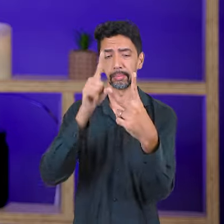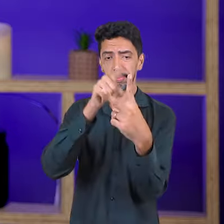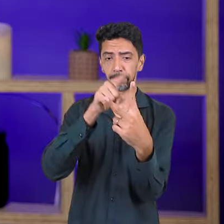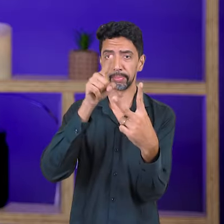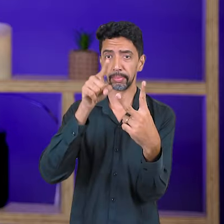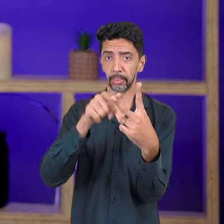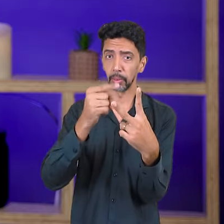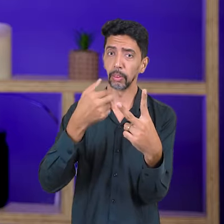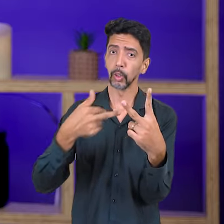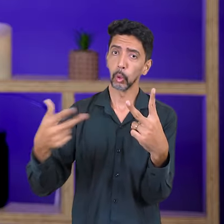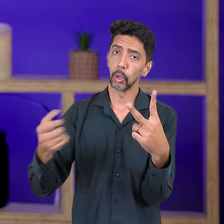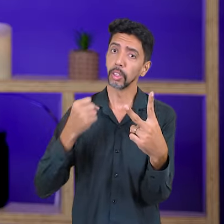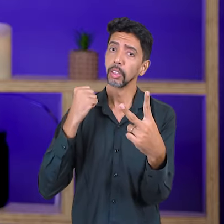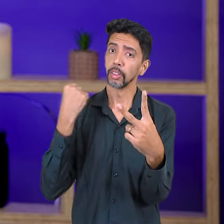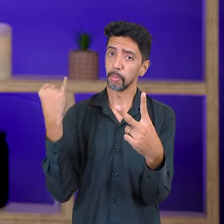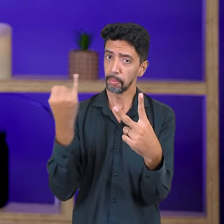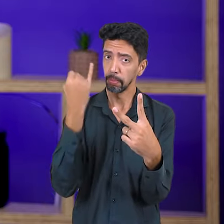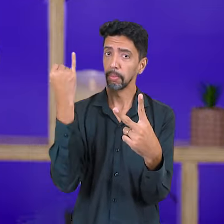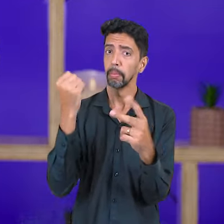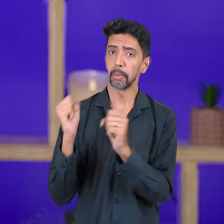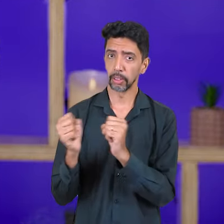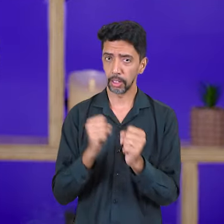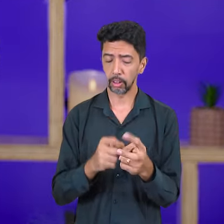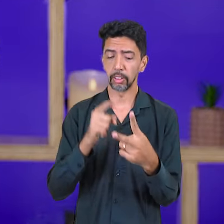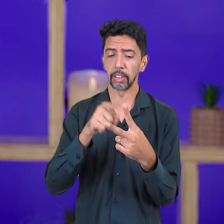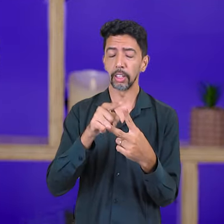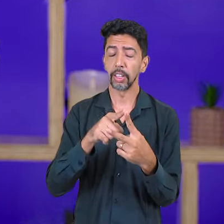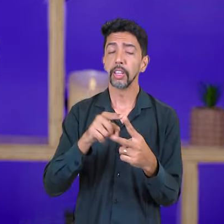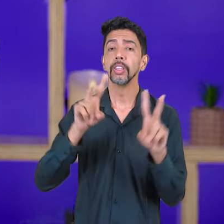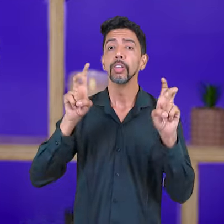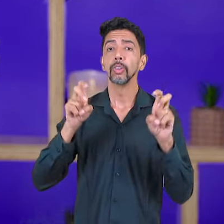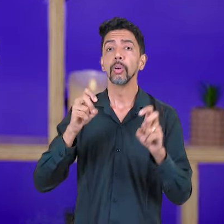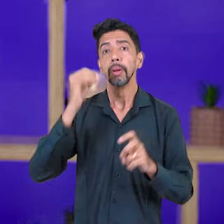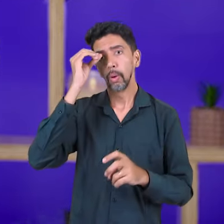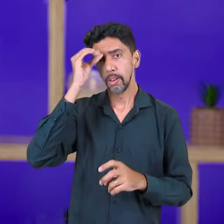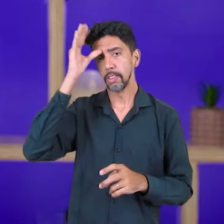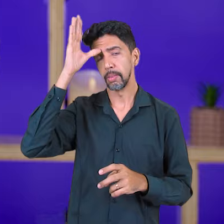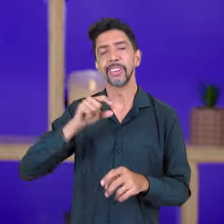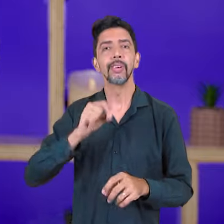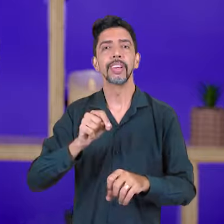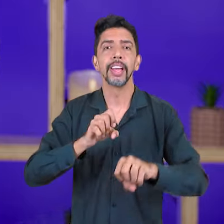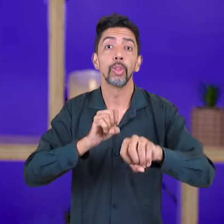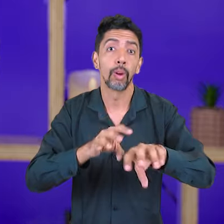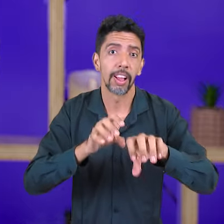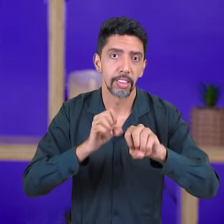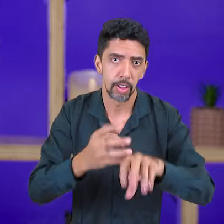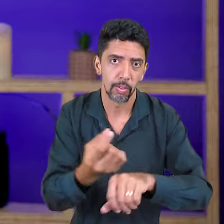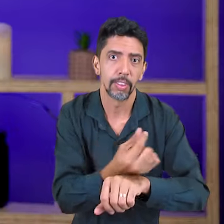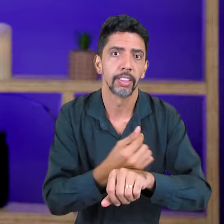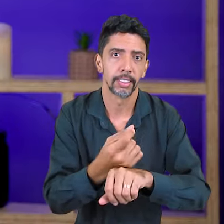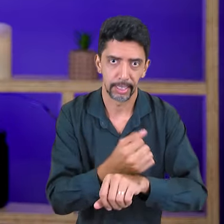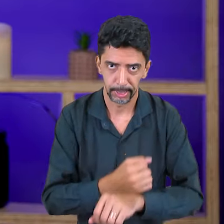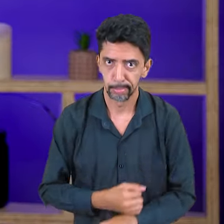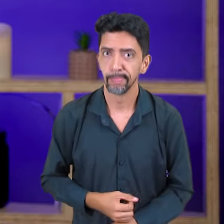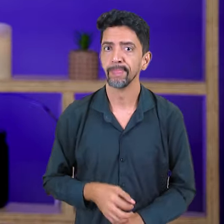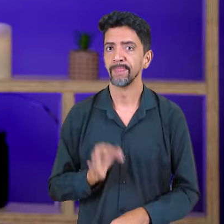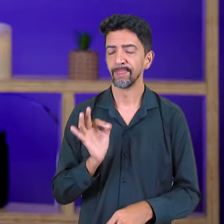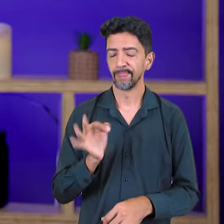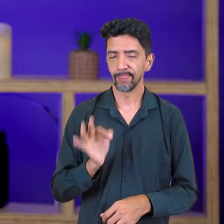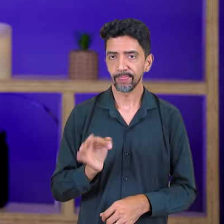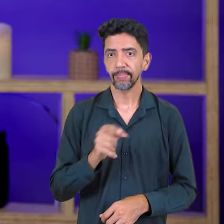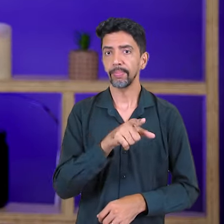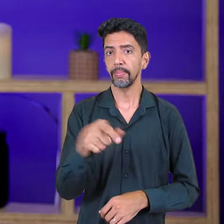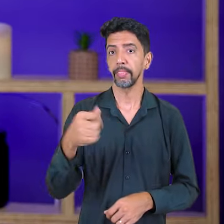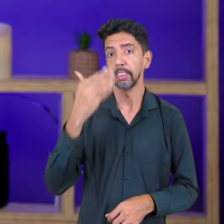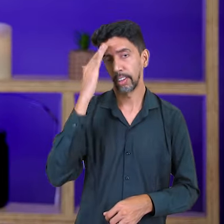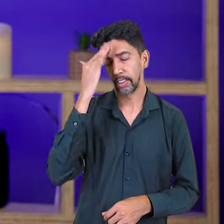poderosos um de conhecimento que é a educação financeira nós precisamos fazer com que você entenda